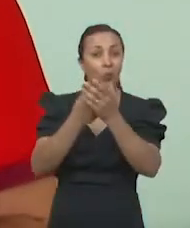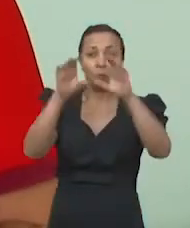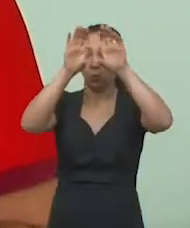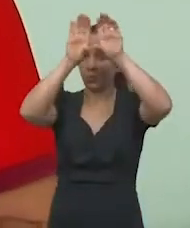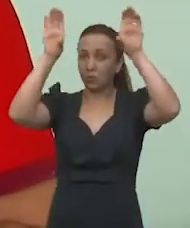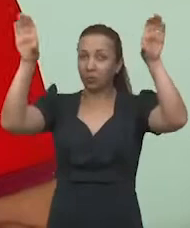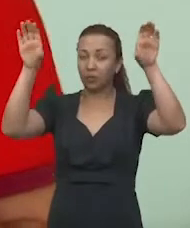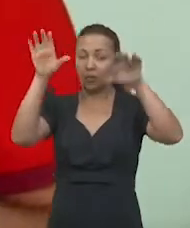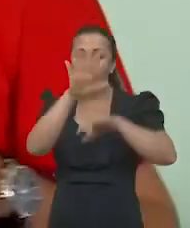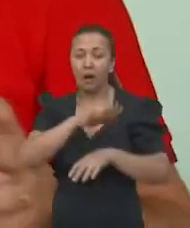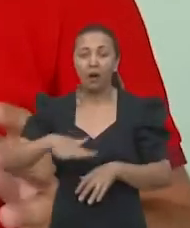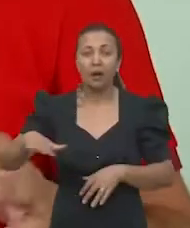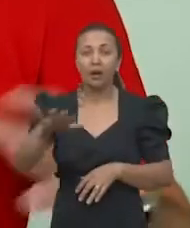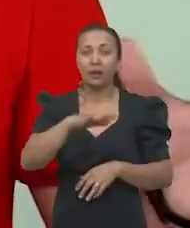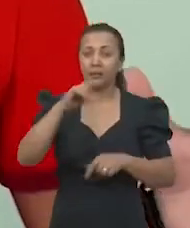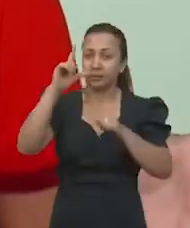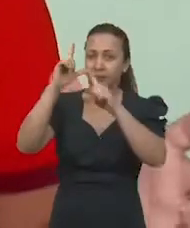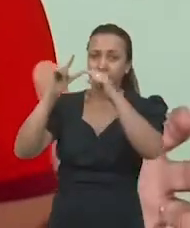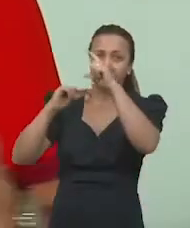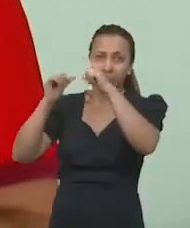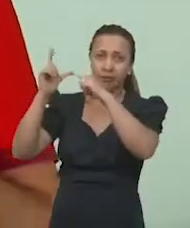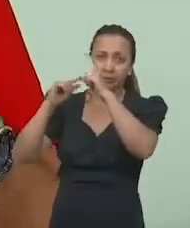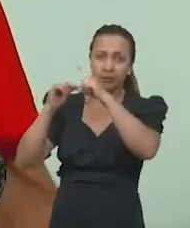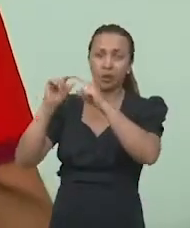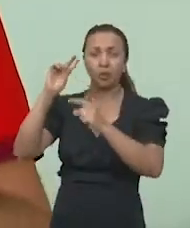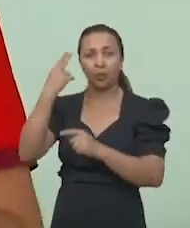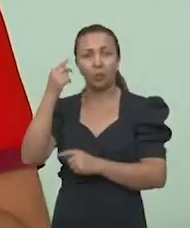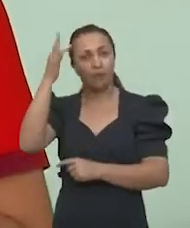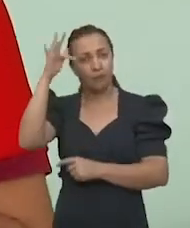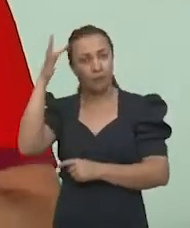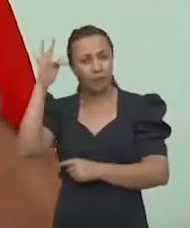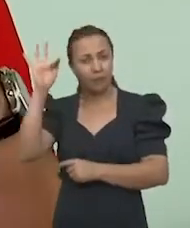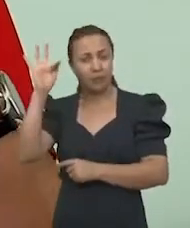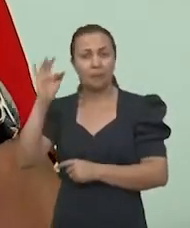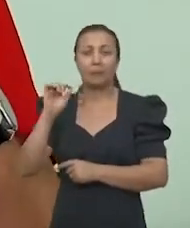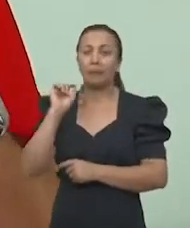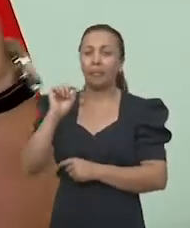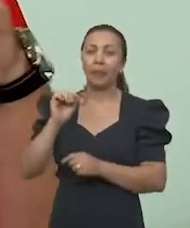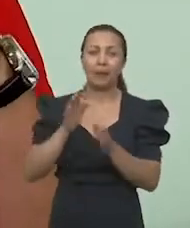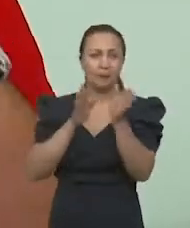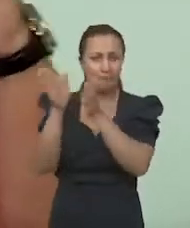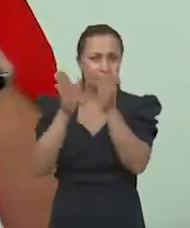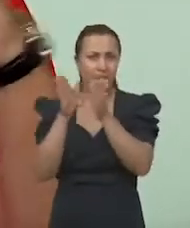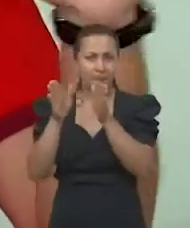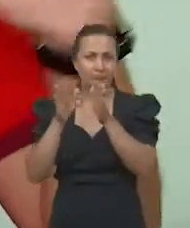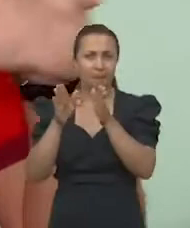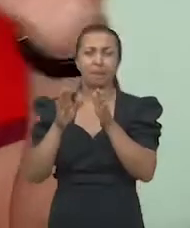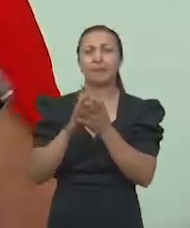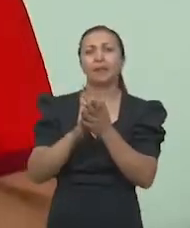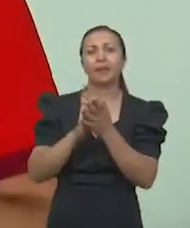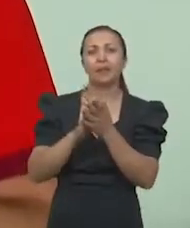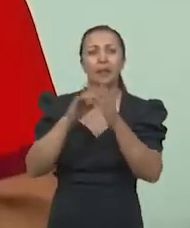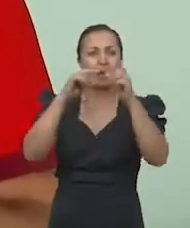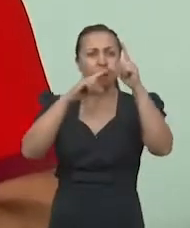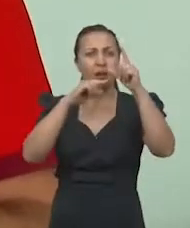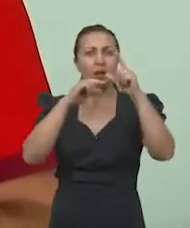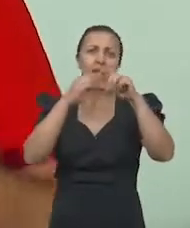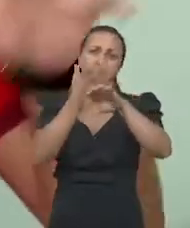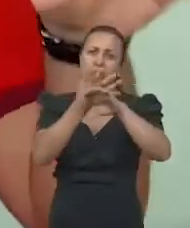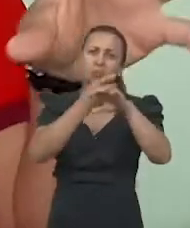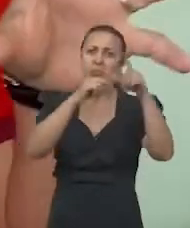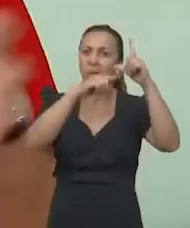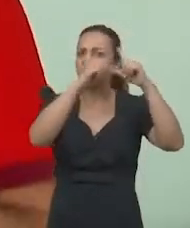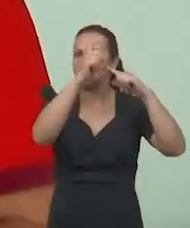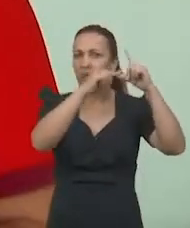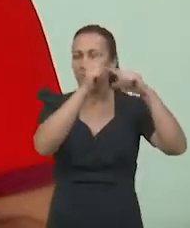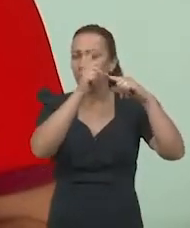A cosmologia é a área da astronomia ou também da física, porque ela está na interface entre as duas áreas,